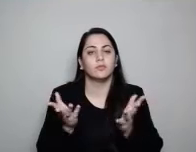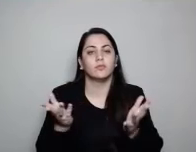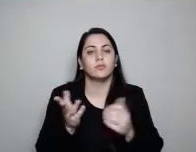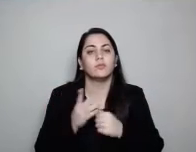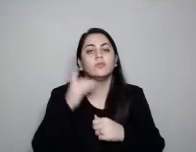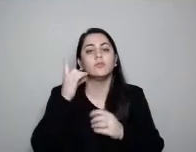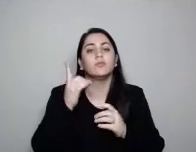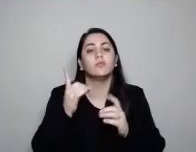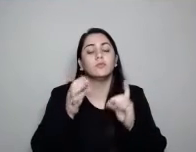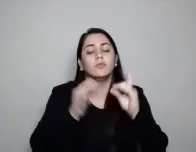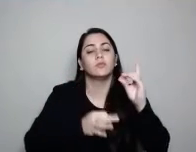ouvindo?